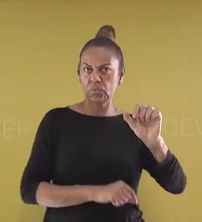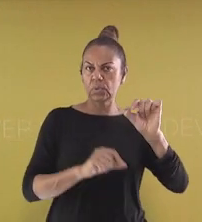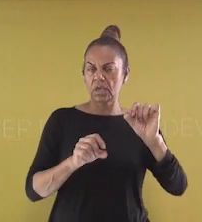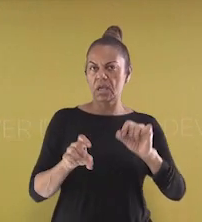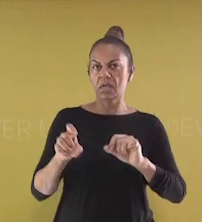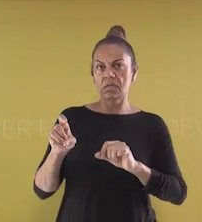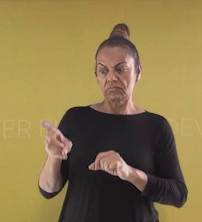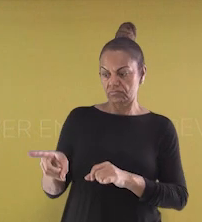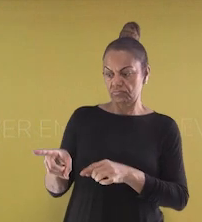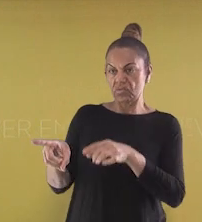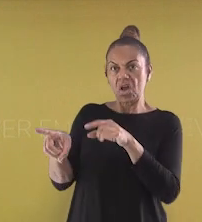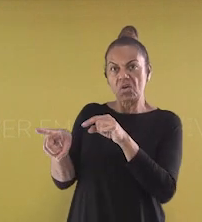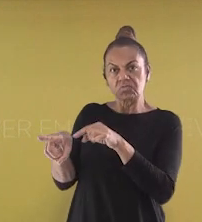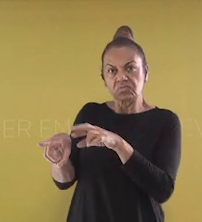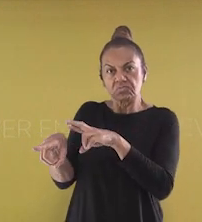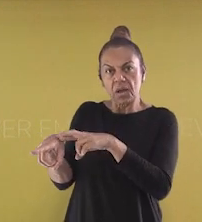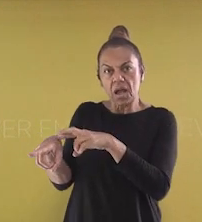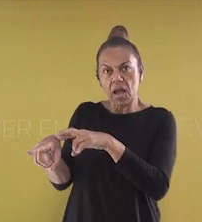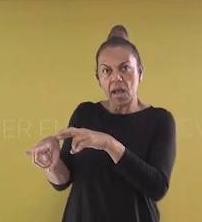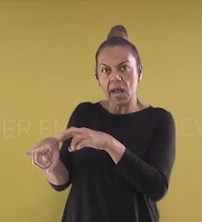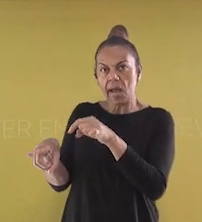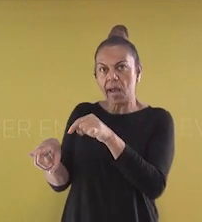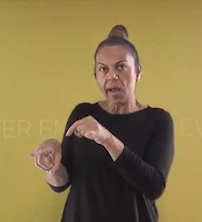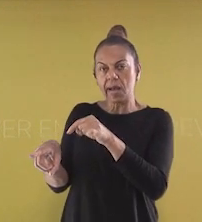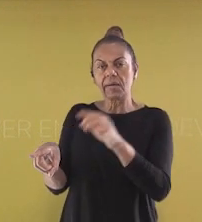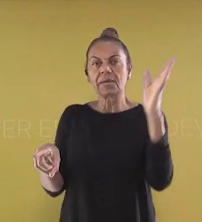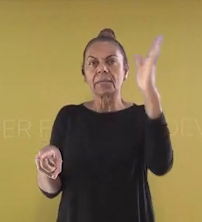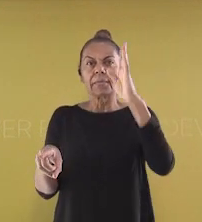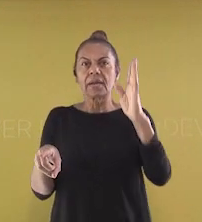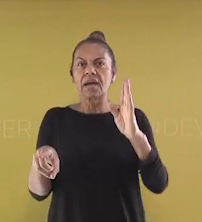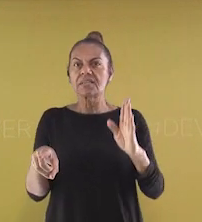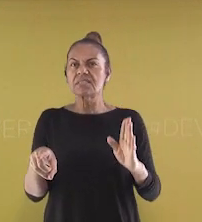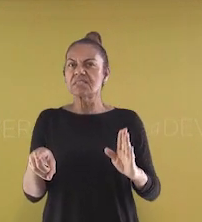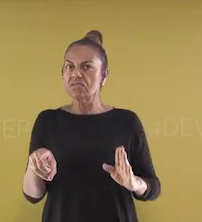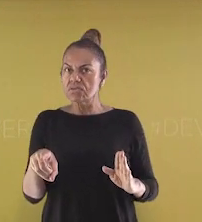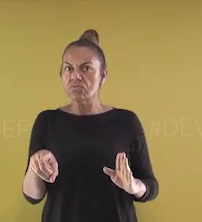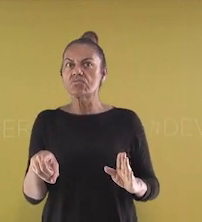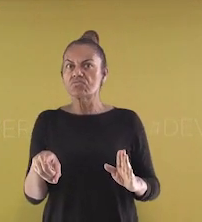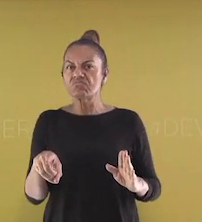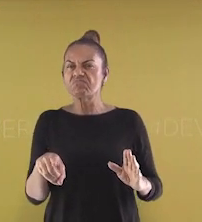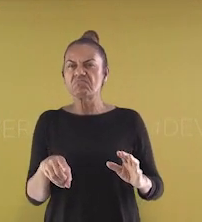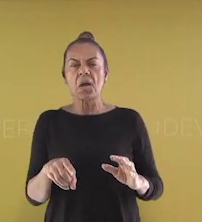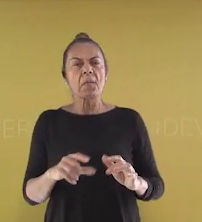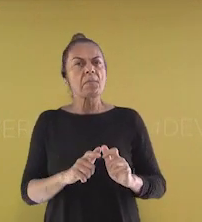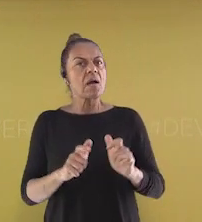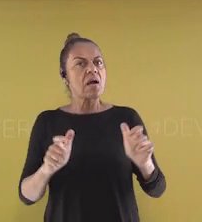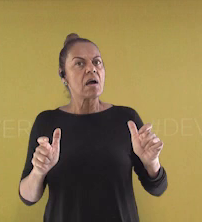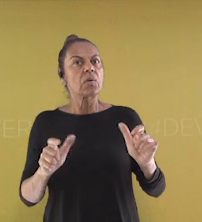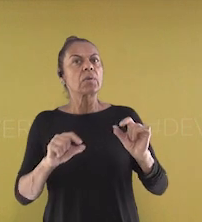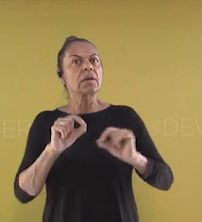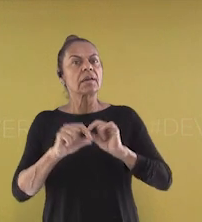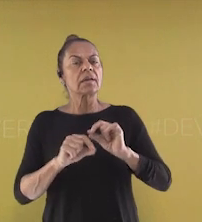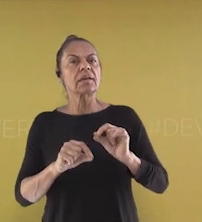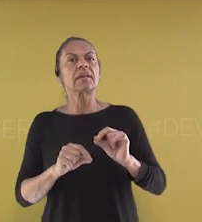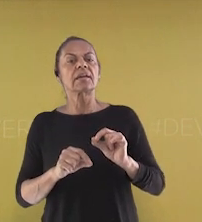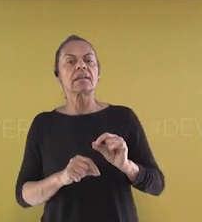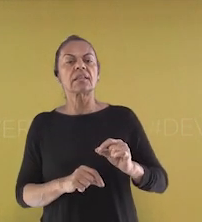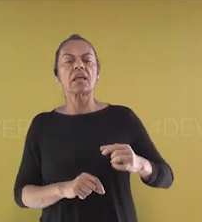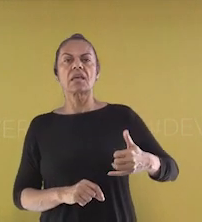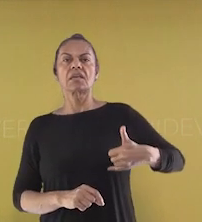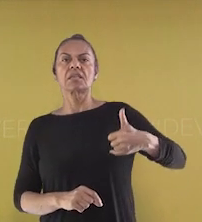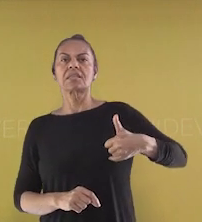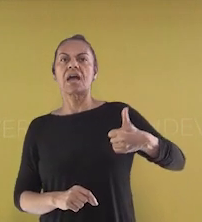Ele é o segundo tipo de câncer mais recorrente entre os homens no Brasil. É considerado uma doença da